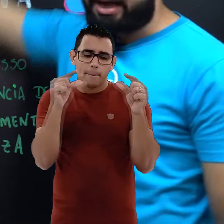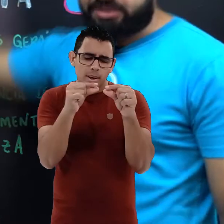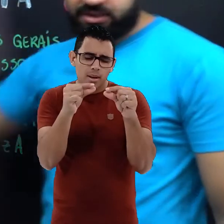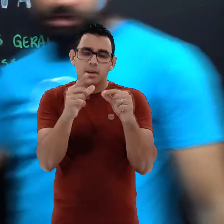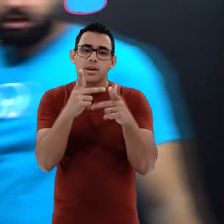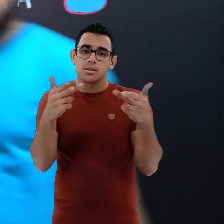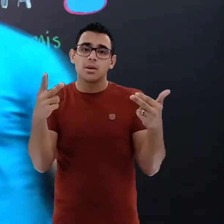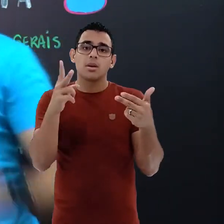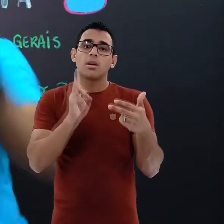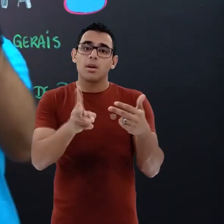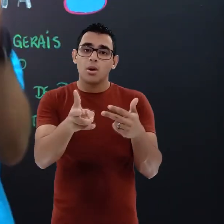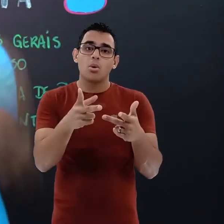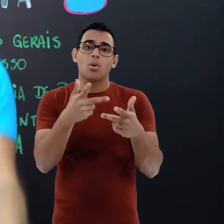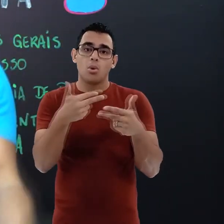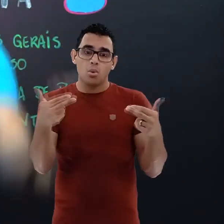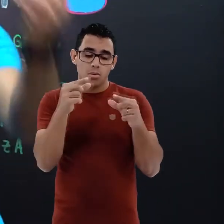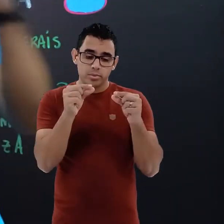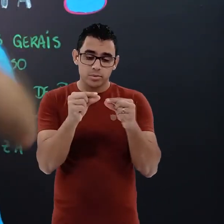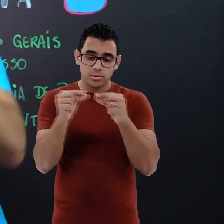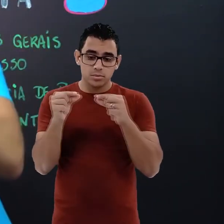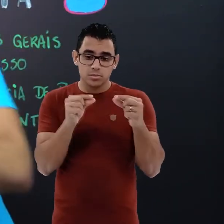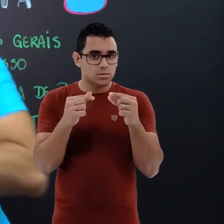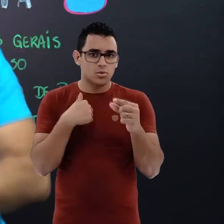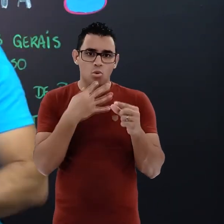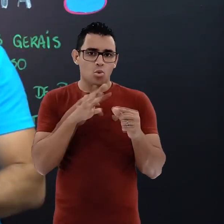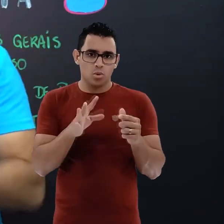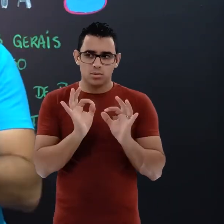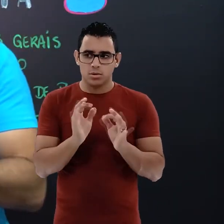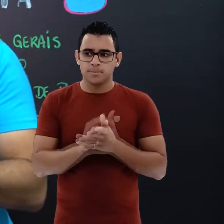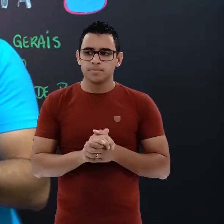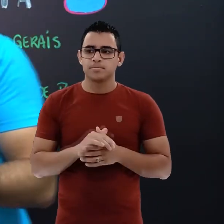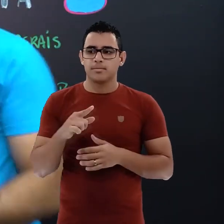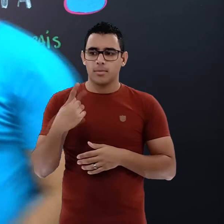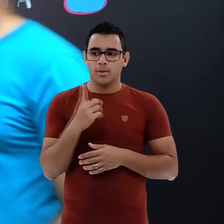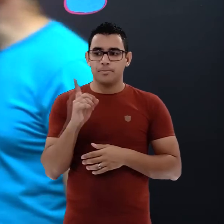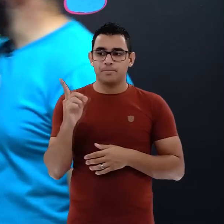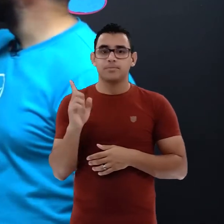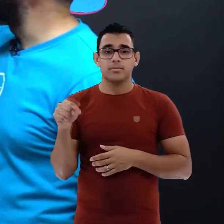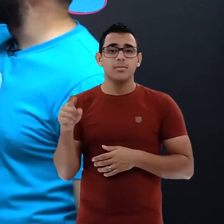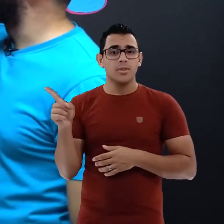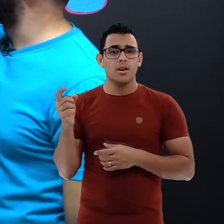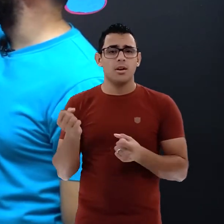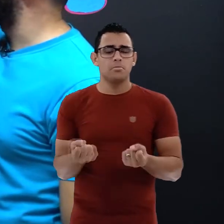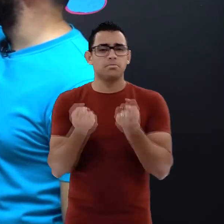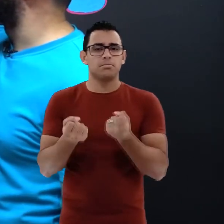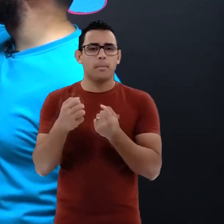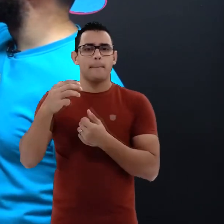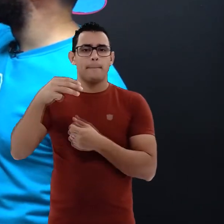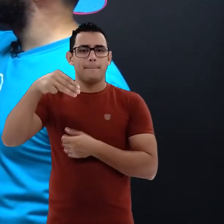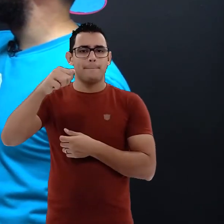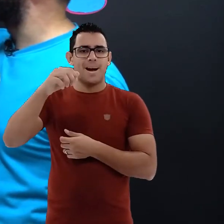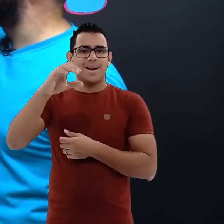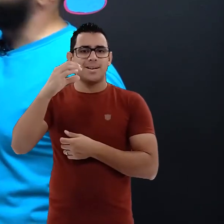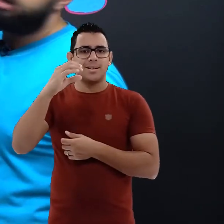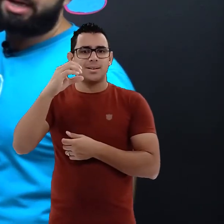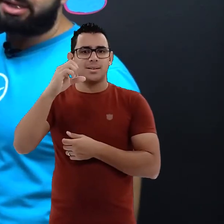em massa, eu tenho então a massa molar, tudo bem? Então, se eu estiver trabalhando com 6,02